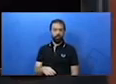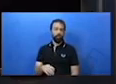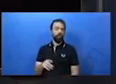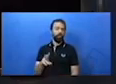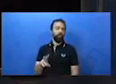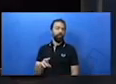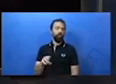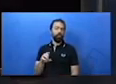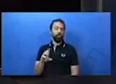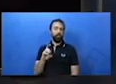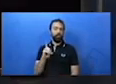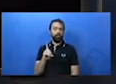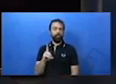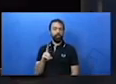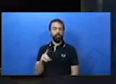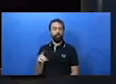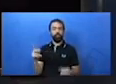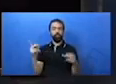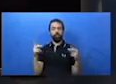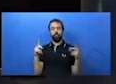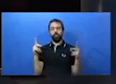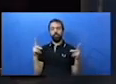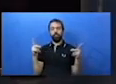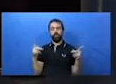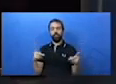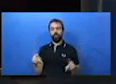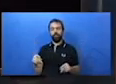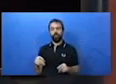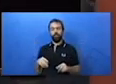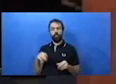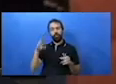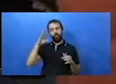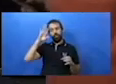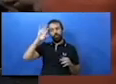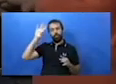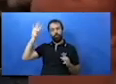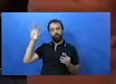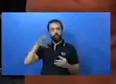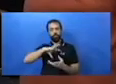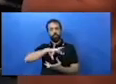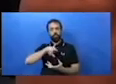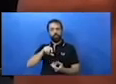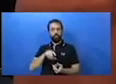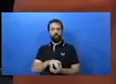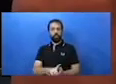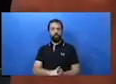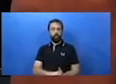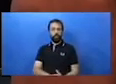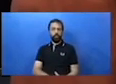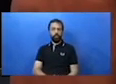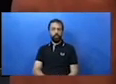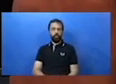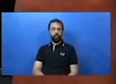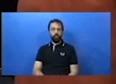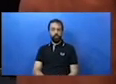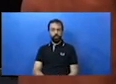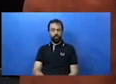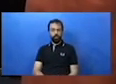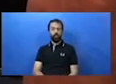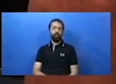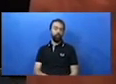de imaginação. Olha só, né? Será que o cachorro fala? Vem cá, meu bocado? Tem